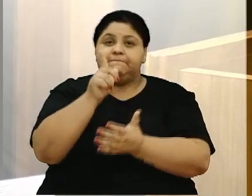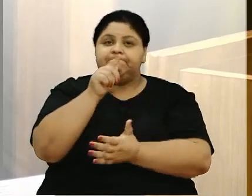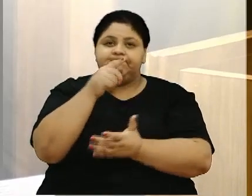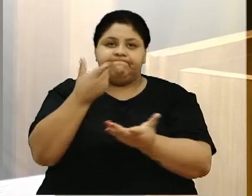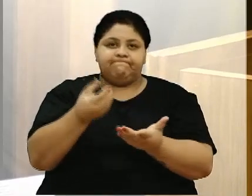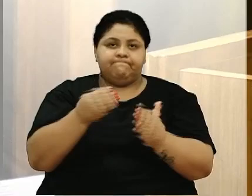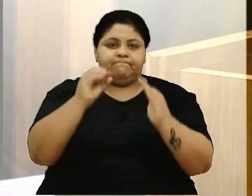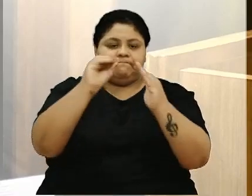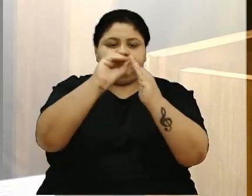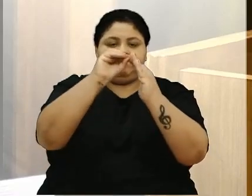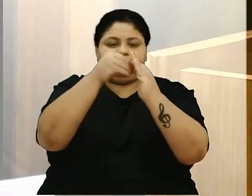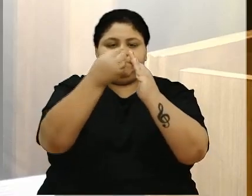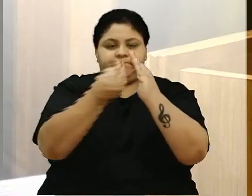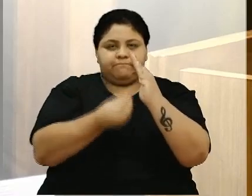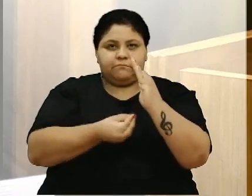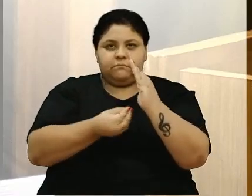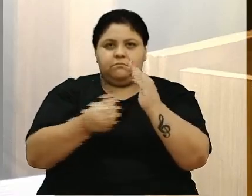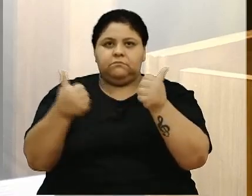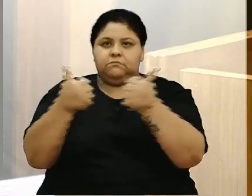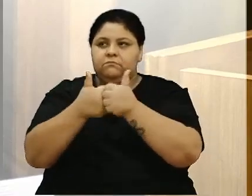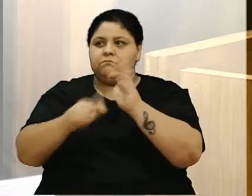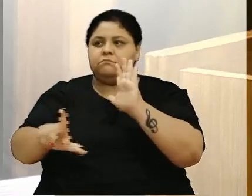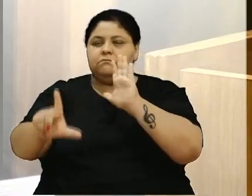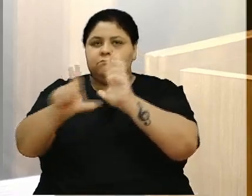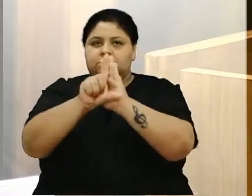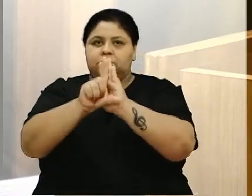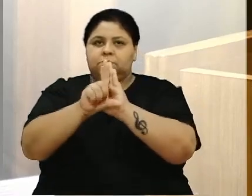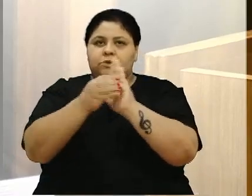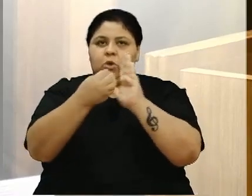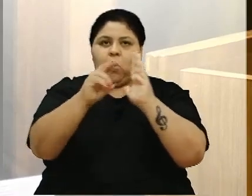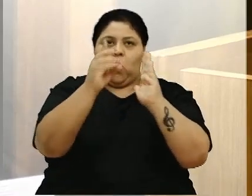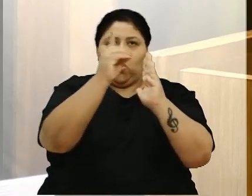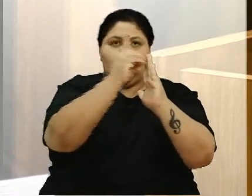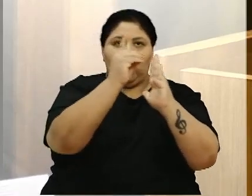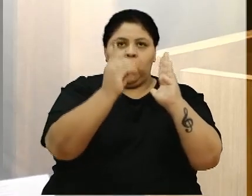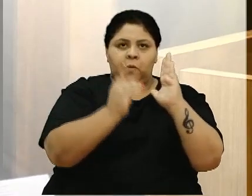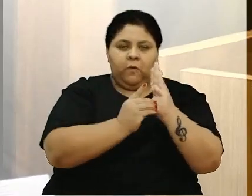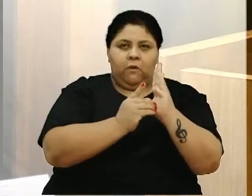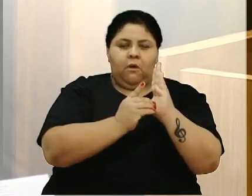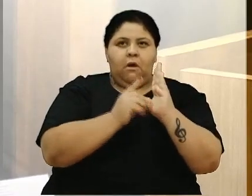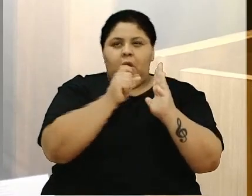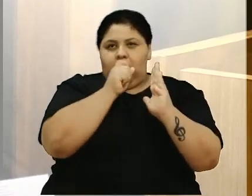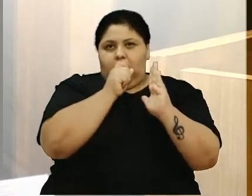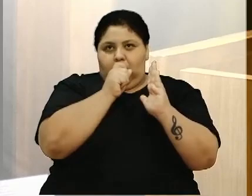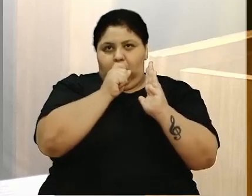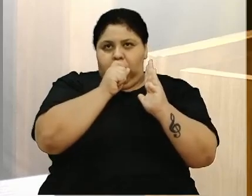SAMAI, através de uma lei ou através de um decreto, ele venha